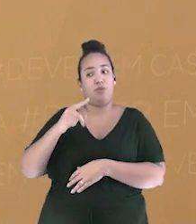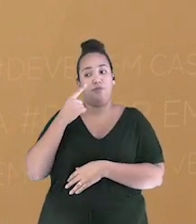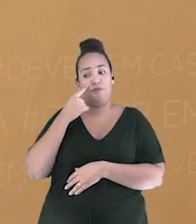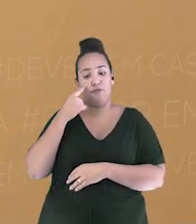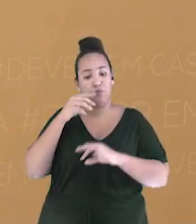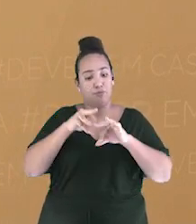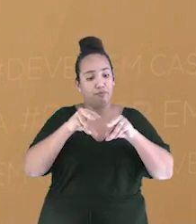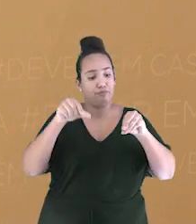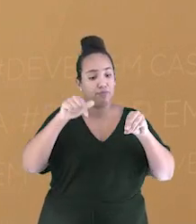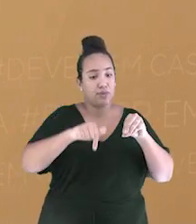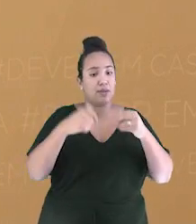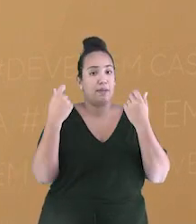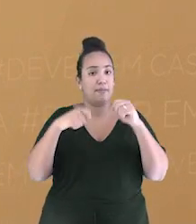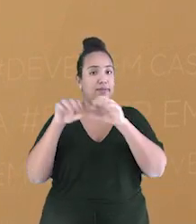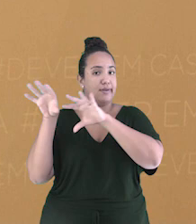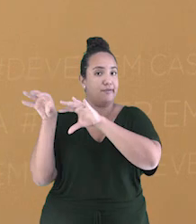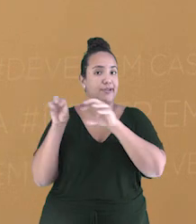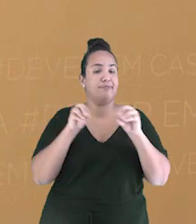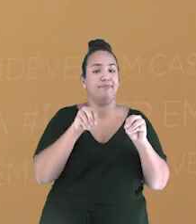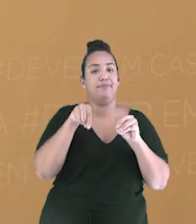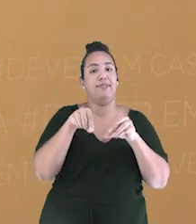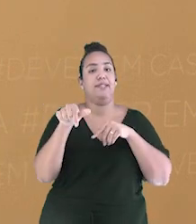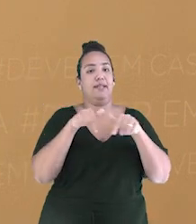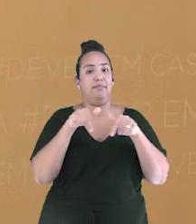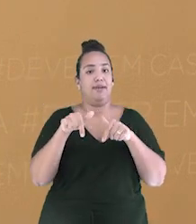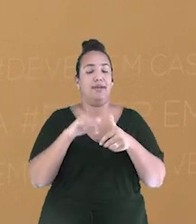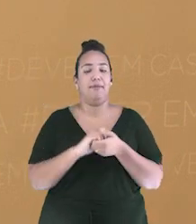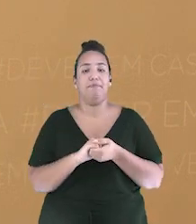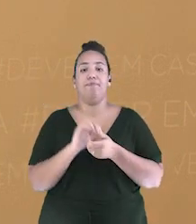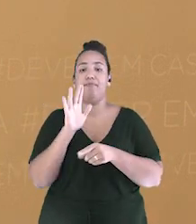o solo brasileiro. Exerceram atividades na